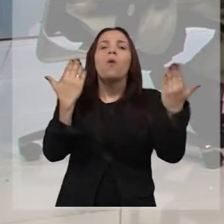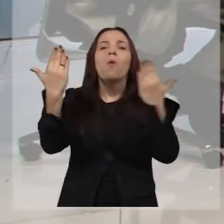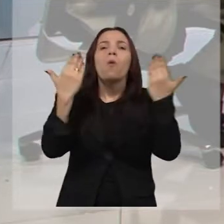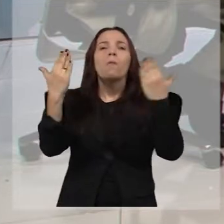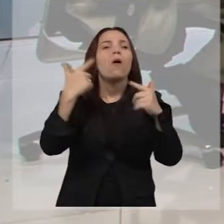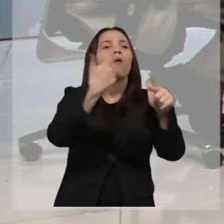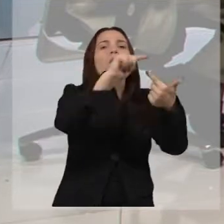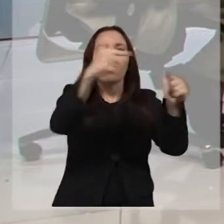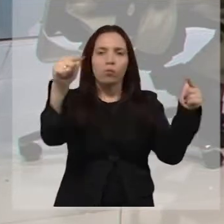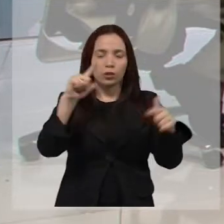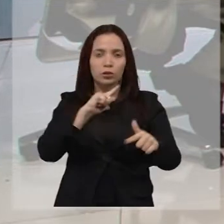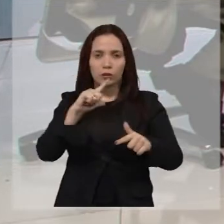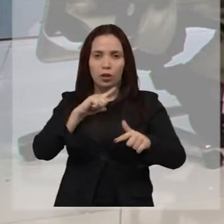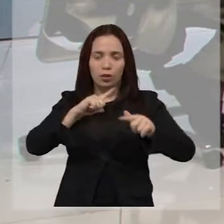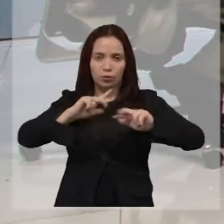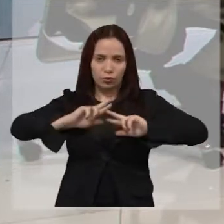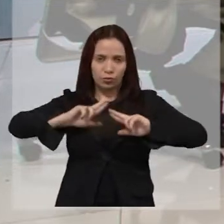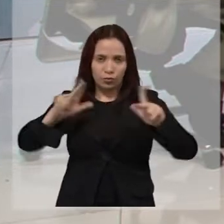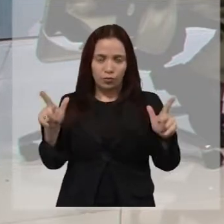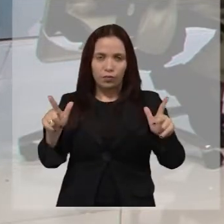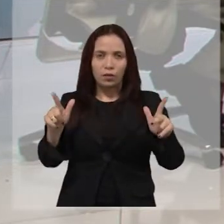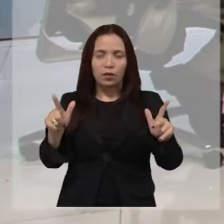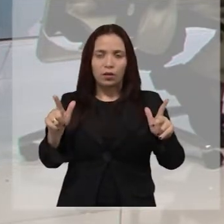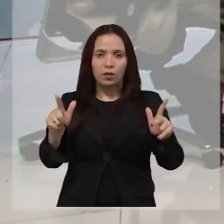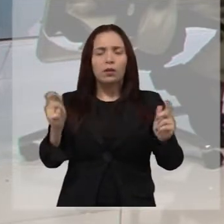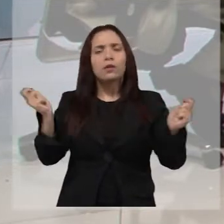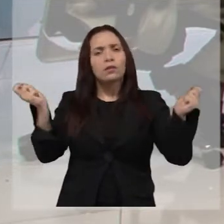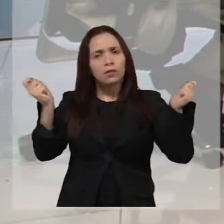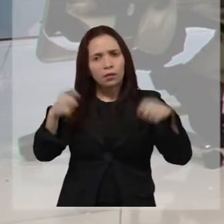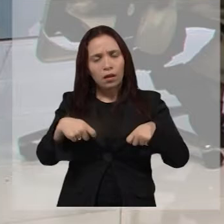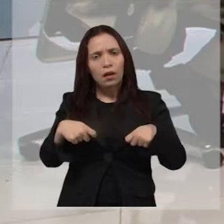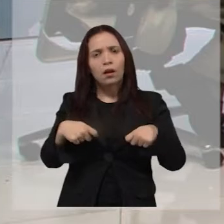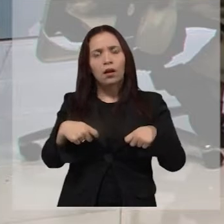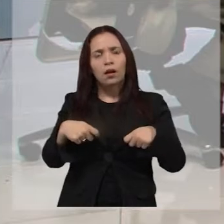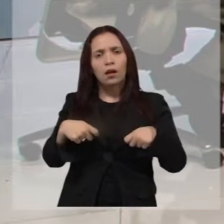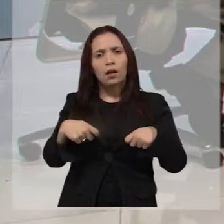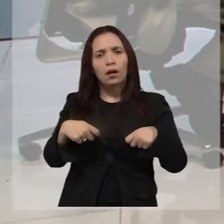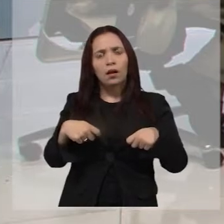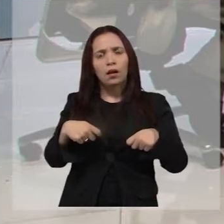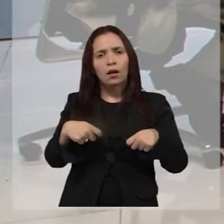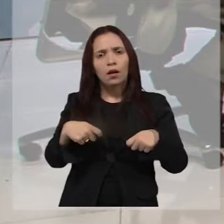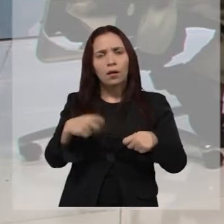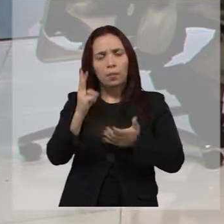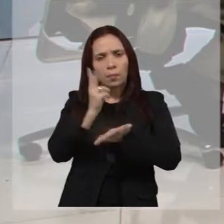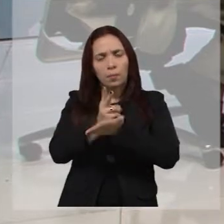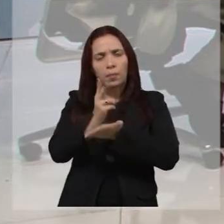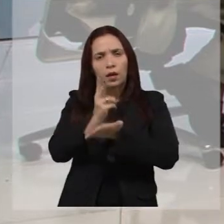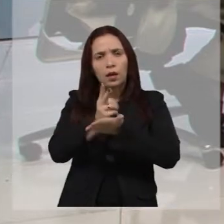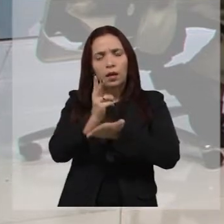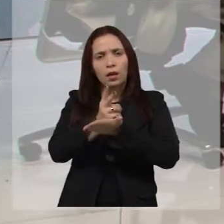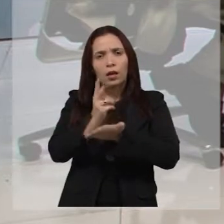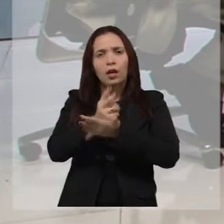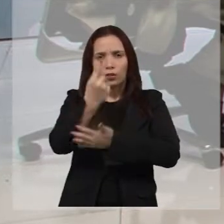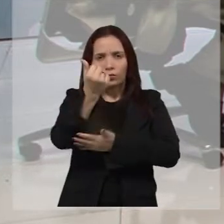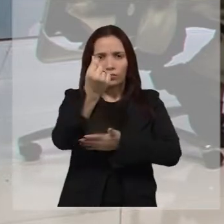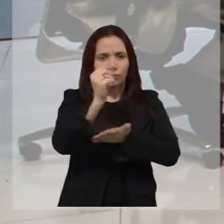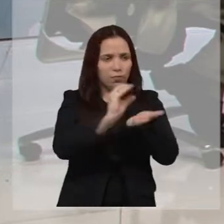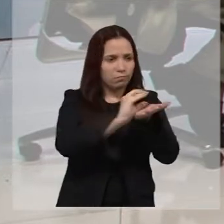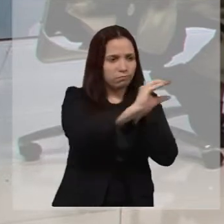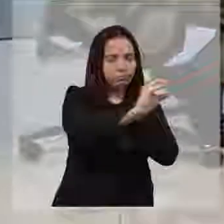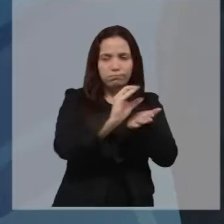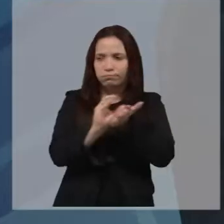tradicionais? Há uma diferença muito grande? Ou é possível se fazer com os mesmos meios,